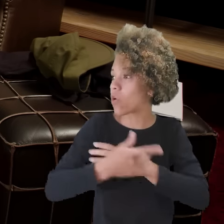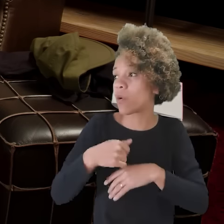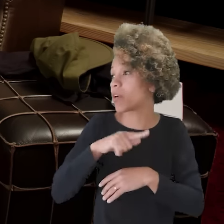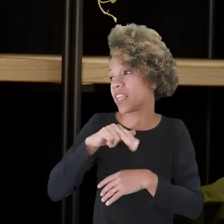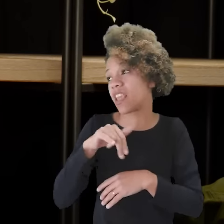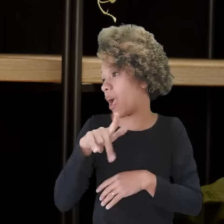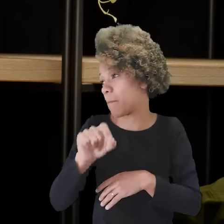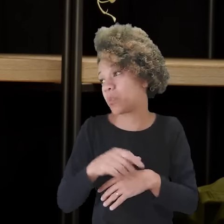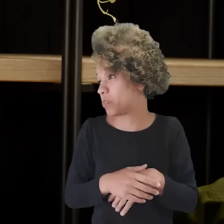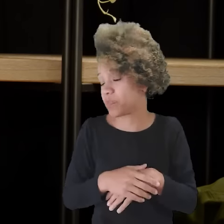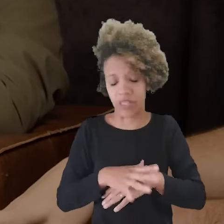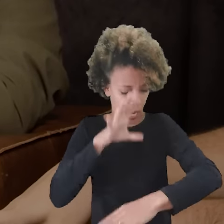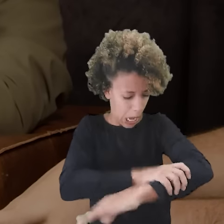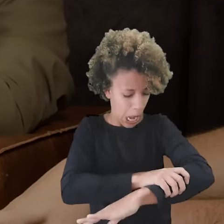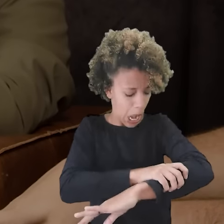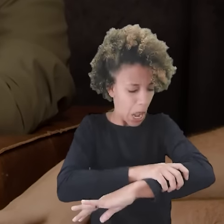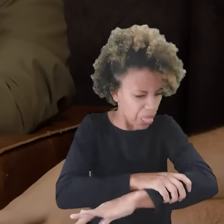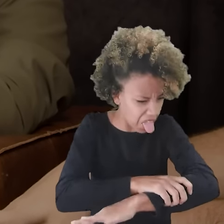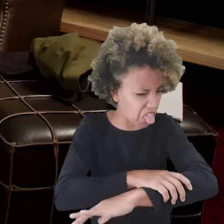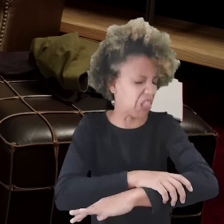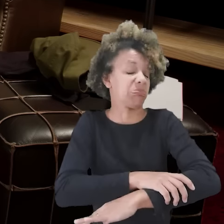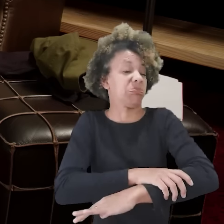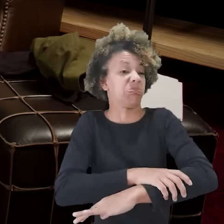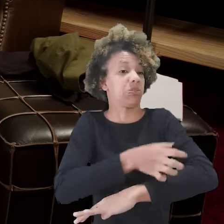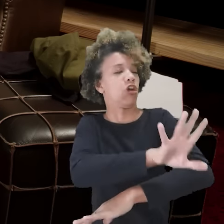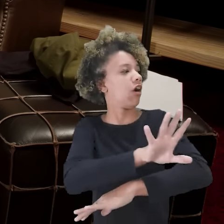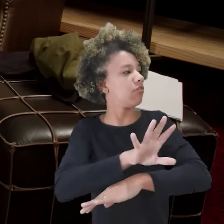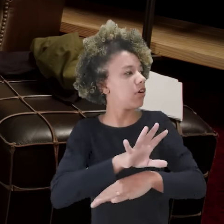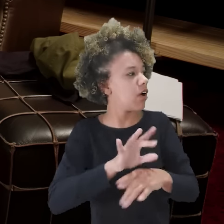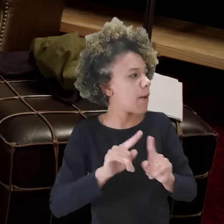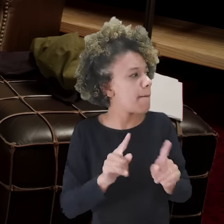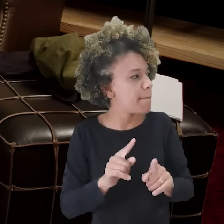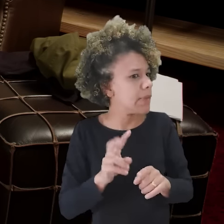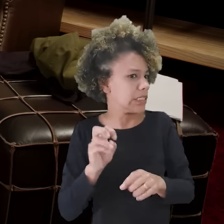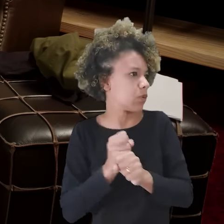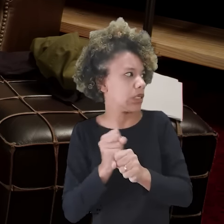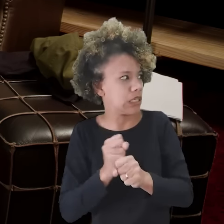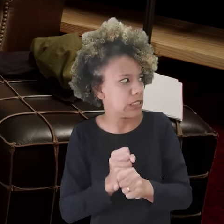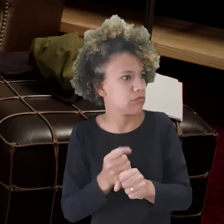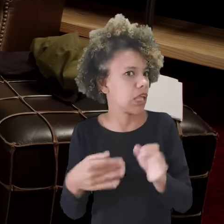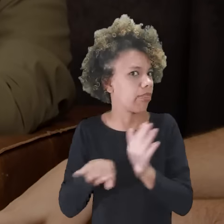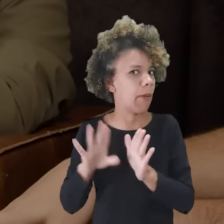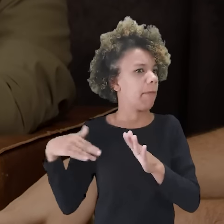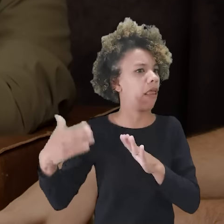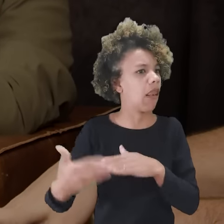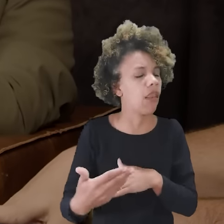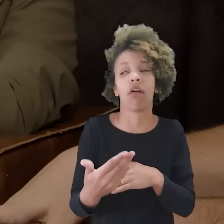quiabo ele pegou e joga fora 50 anos para cá então